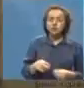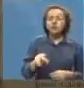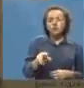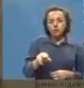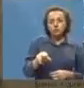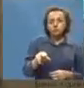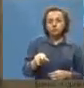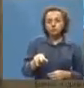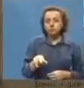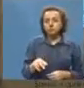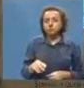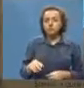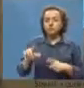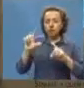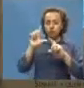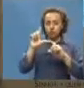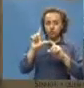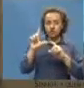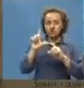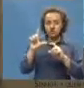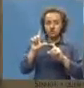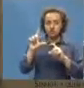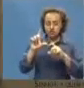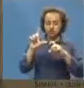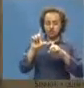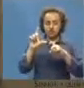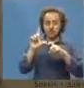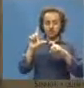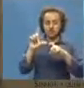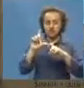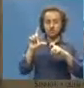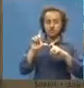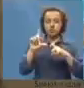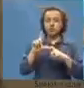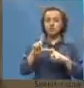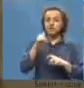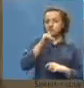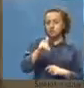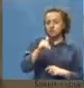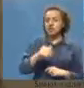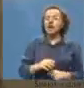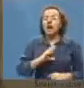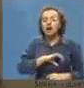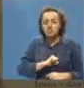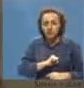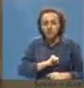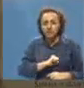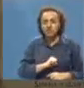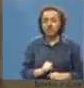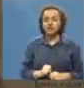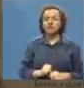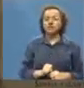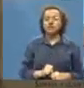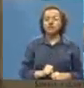Versículo 27 amar aqueles que não nos amam rezar por aqueles que